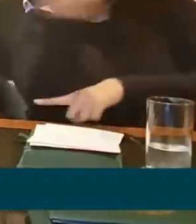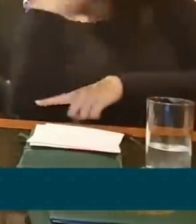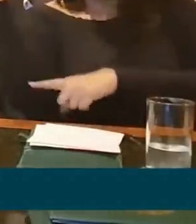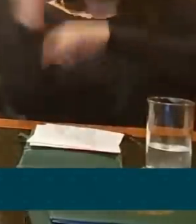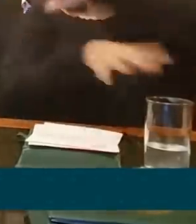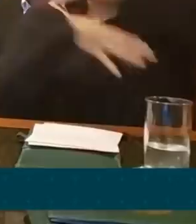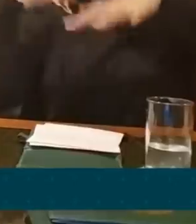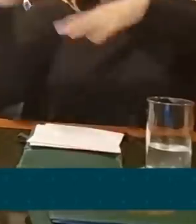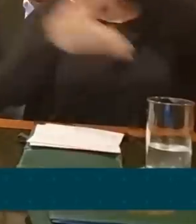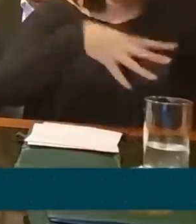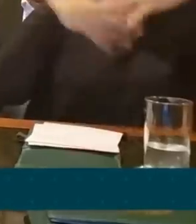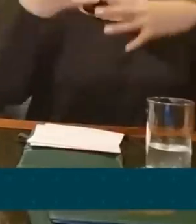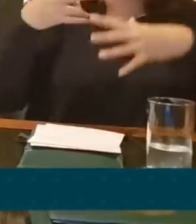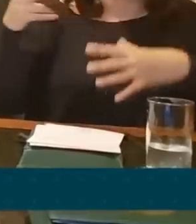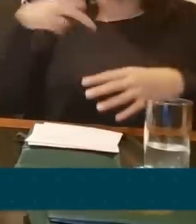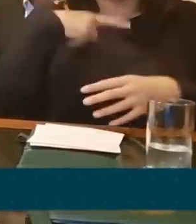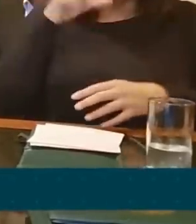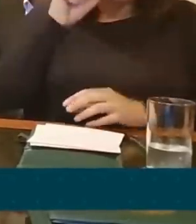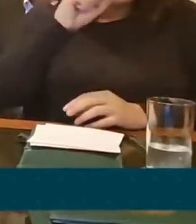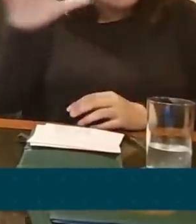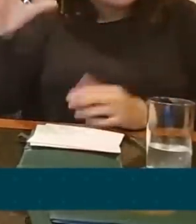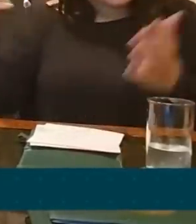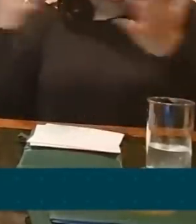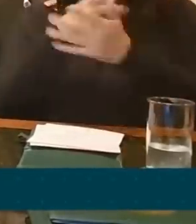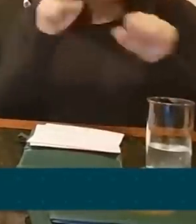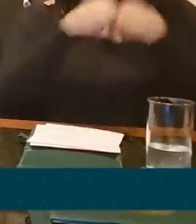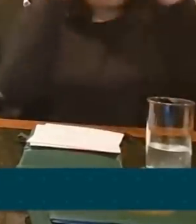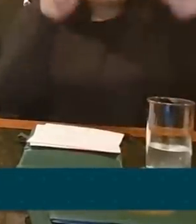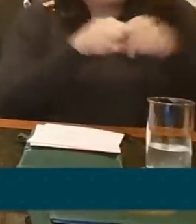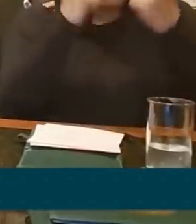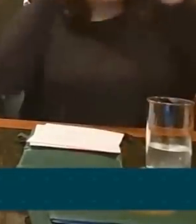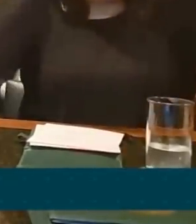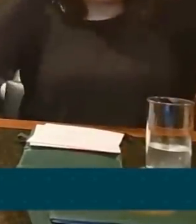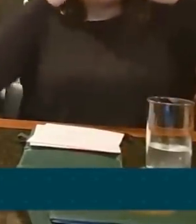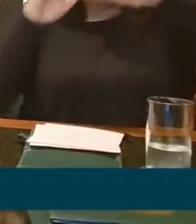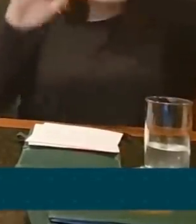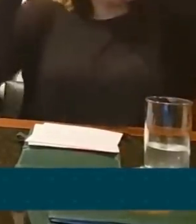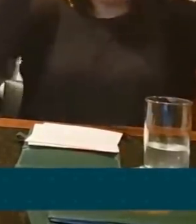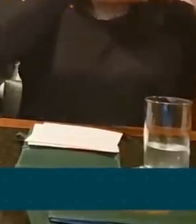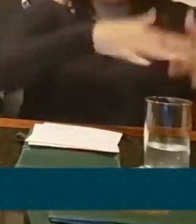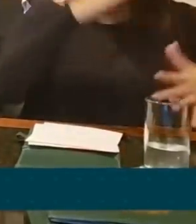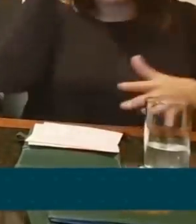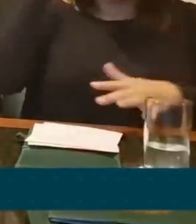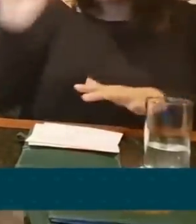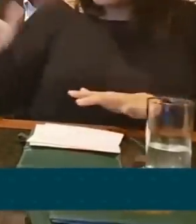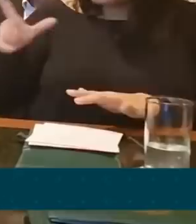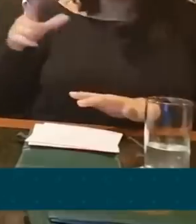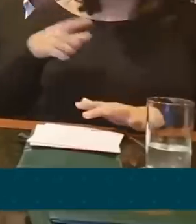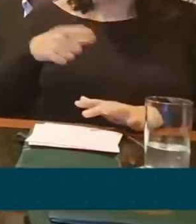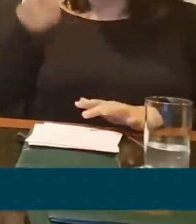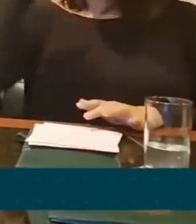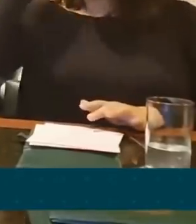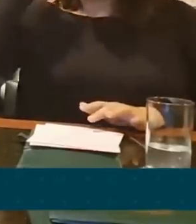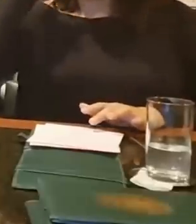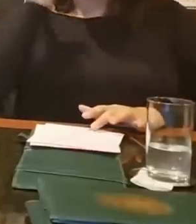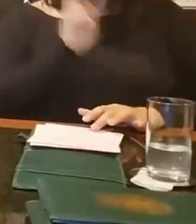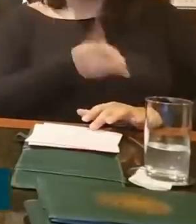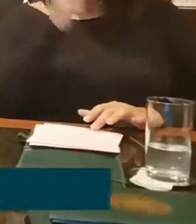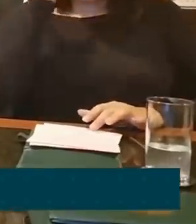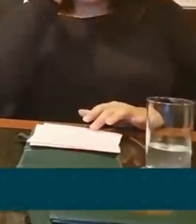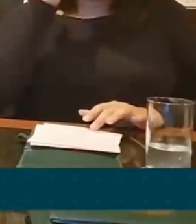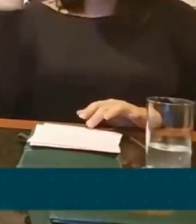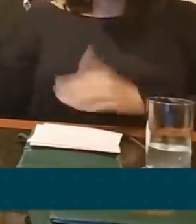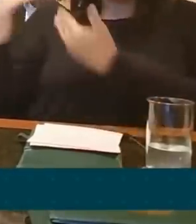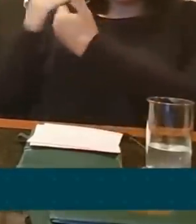a cidade, especial, Santa Catarina. Você já enviou o nosso secretário de Defesa Civil para lá? Isso. Ontem mesmo, né, por